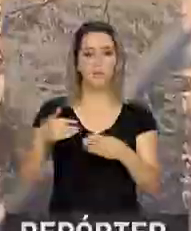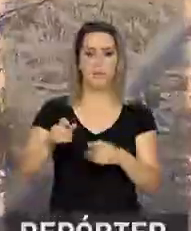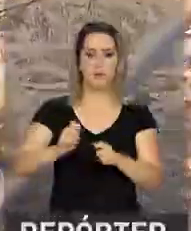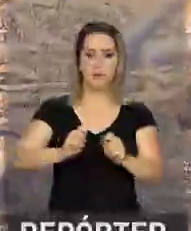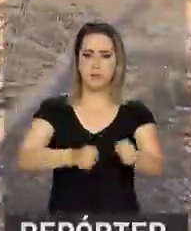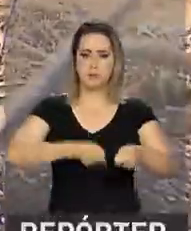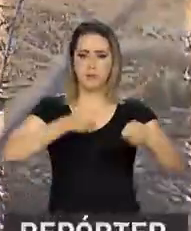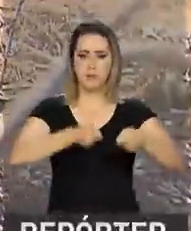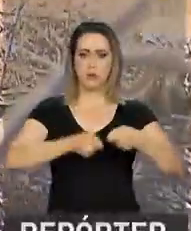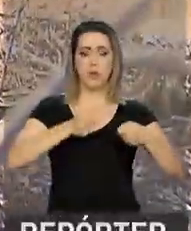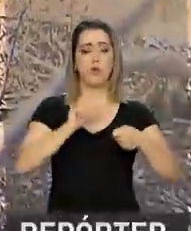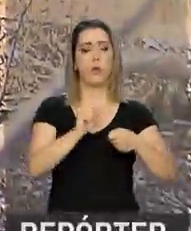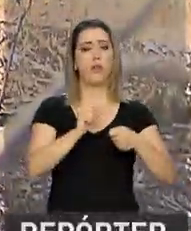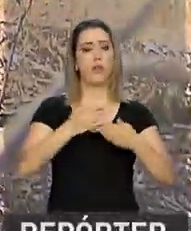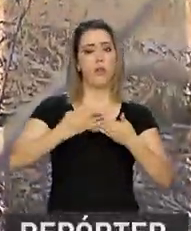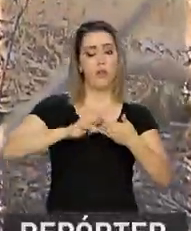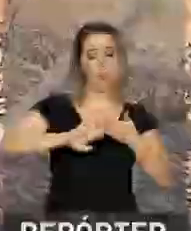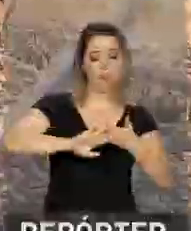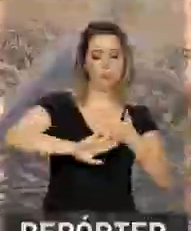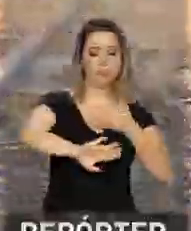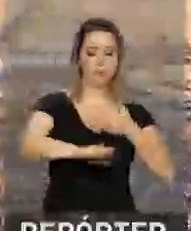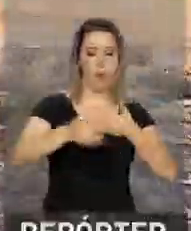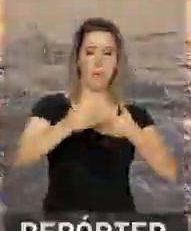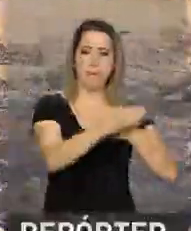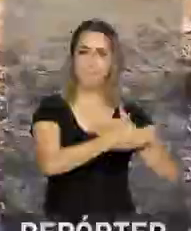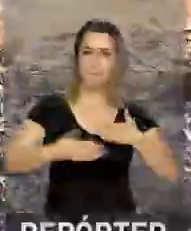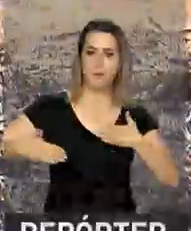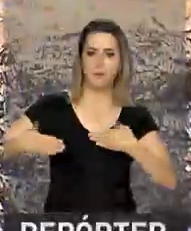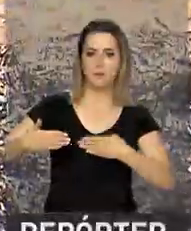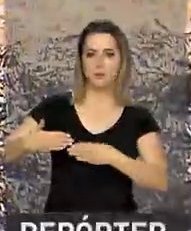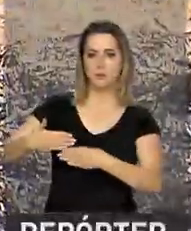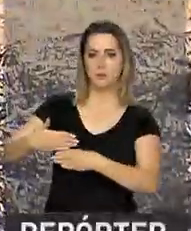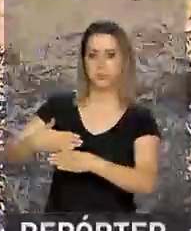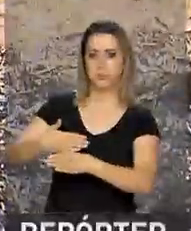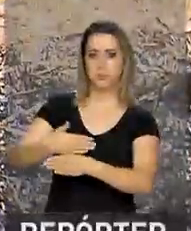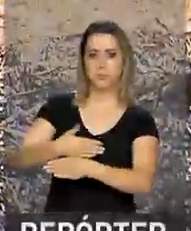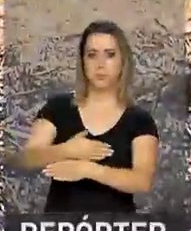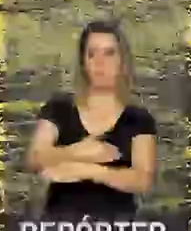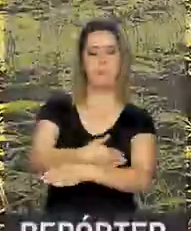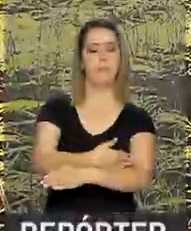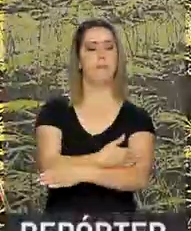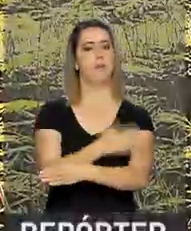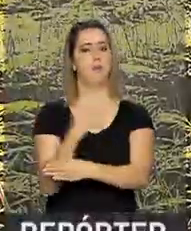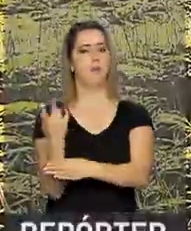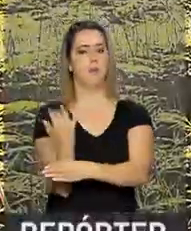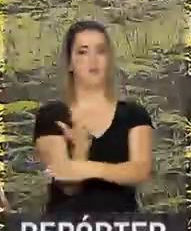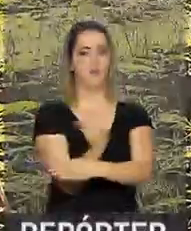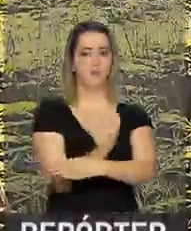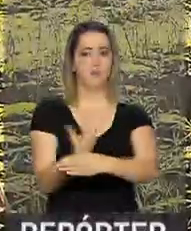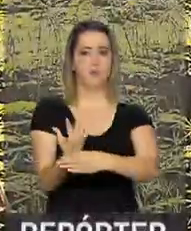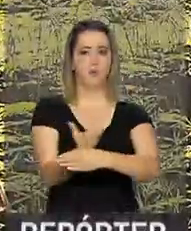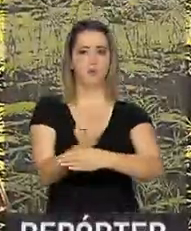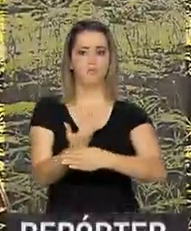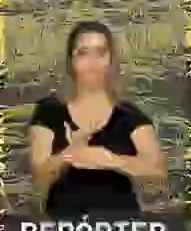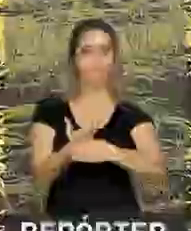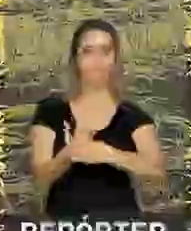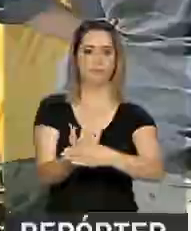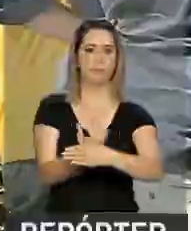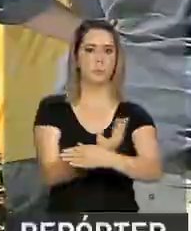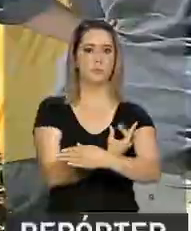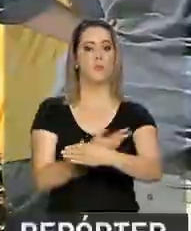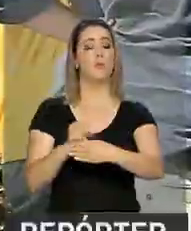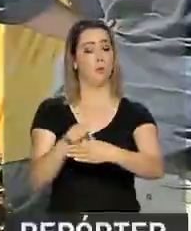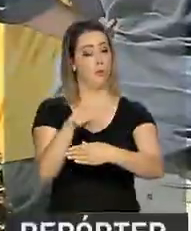aberturas na vegetação que funcionam como barreiras para a propagação do fogo esse grupo de brasília também faz